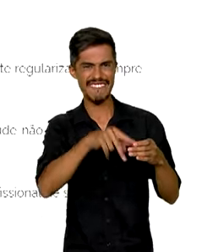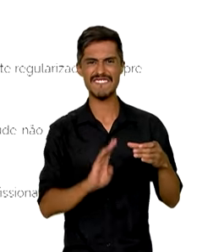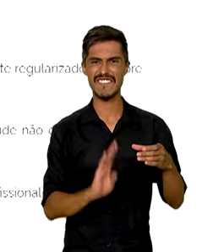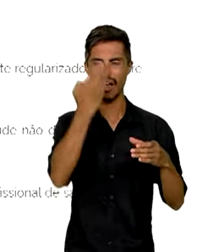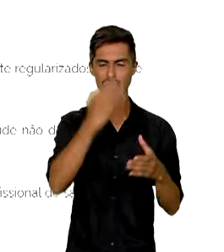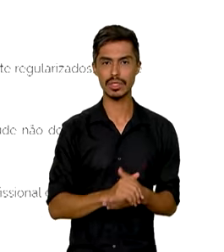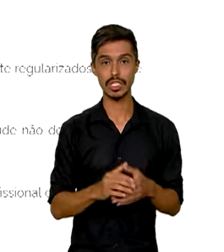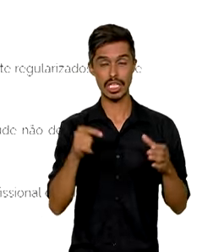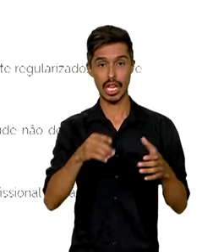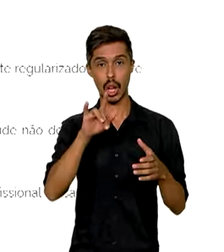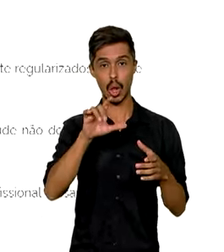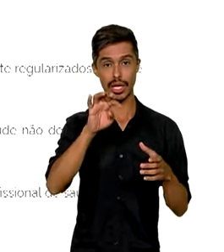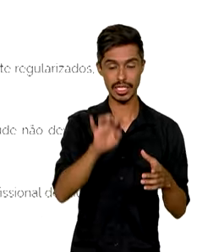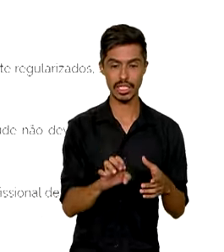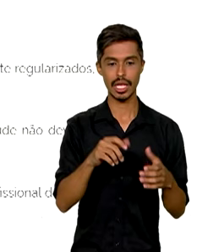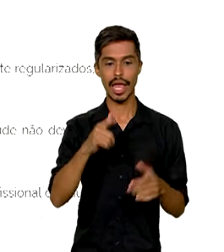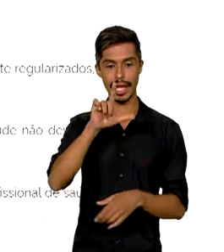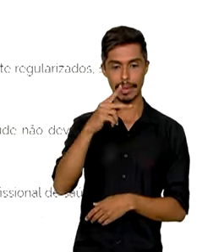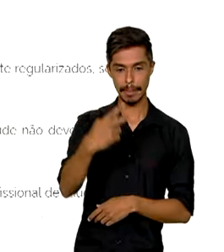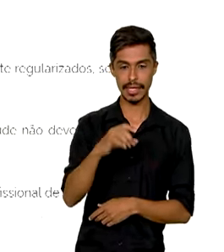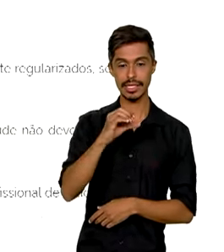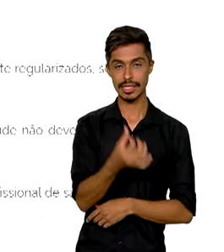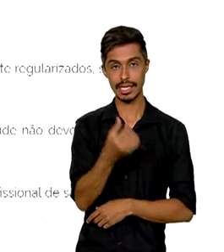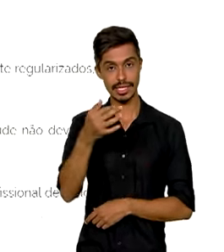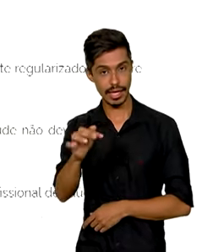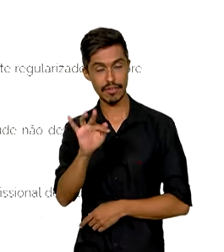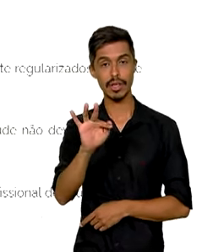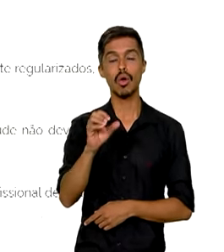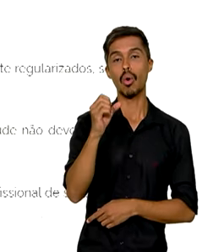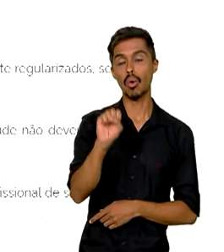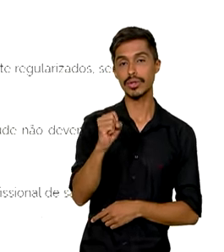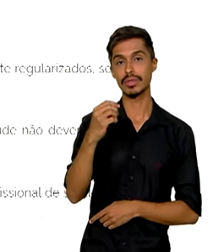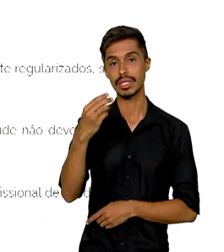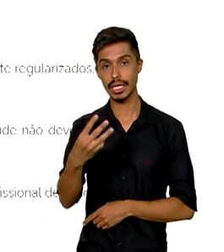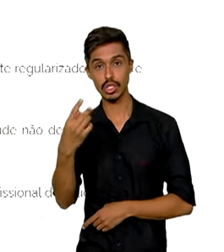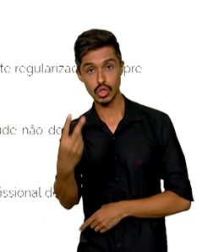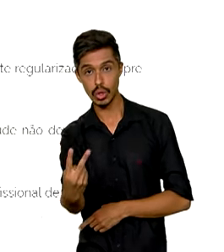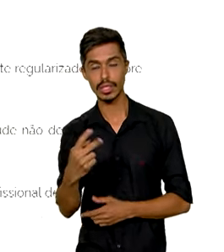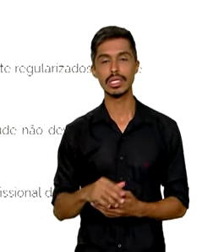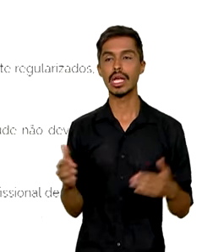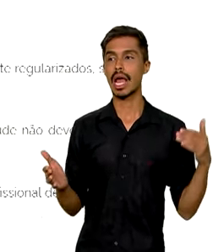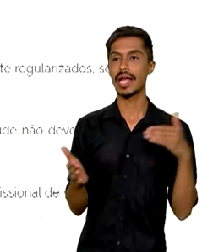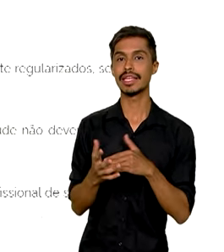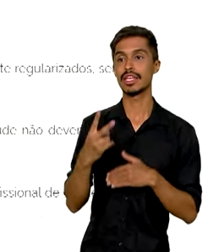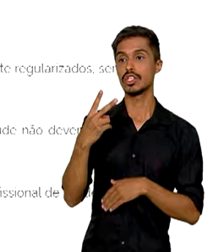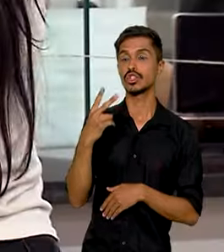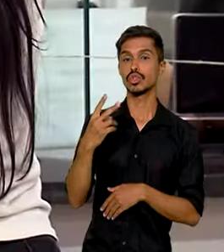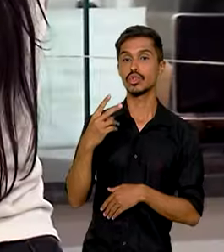registro desse lote é LP 6f 832 com validade até Novembro de